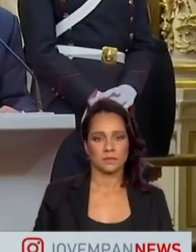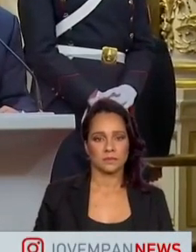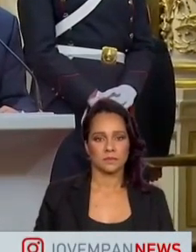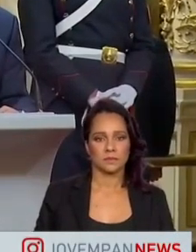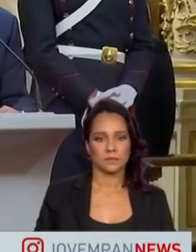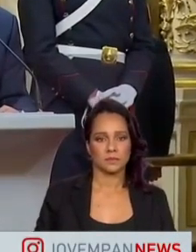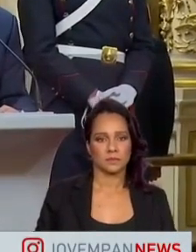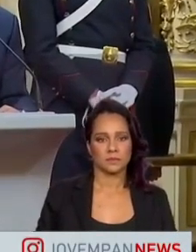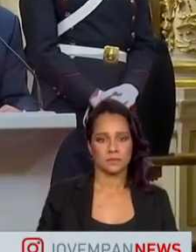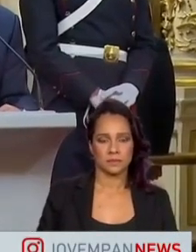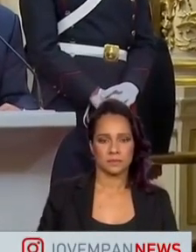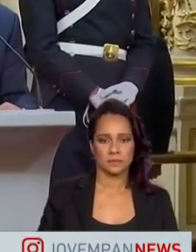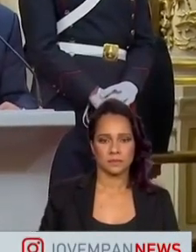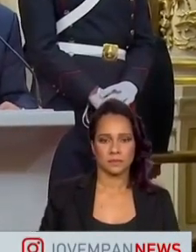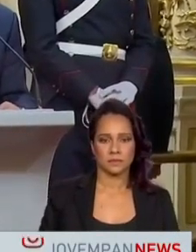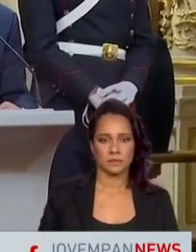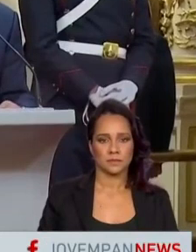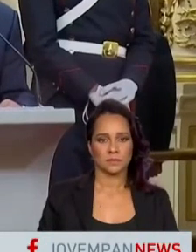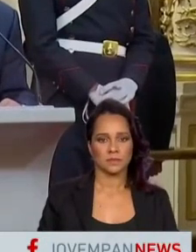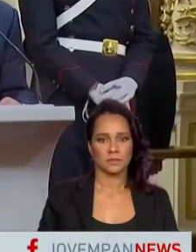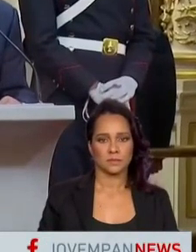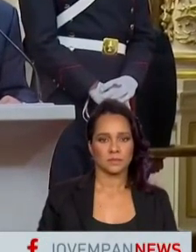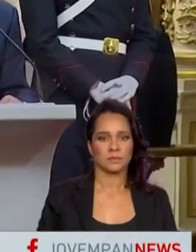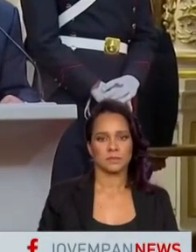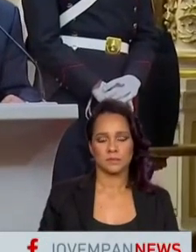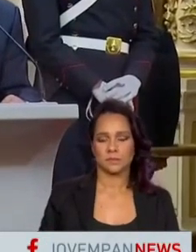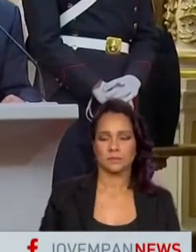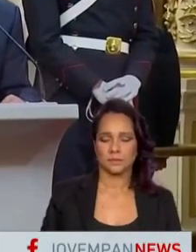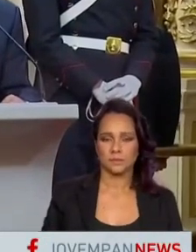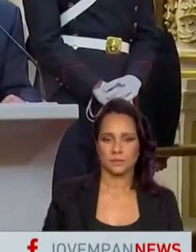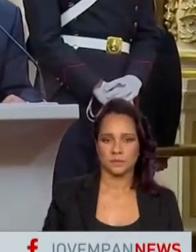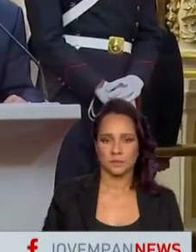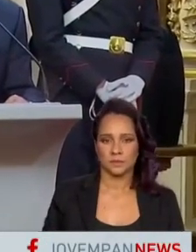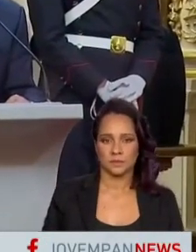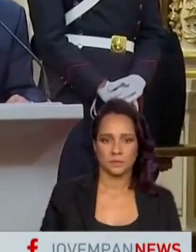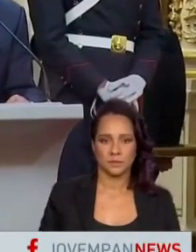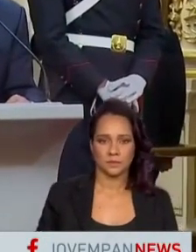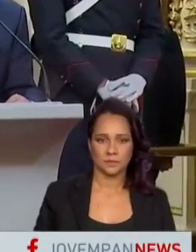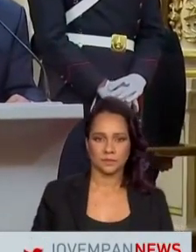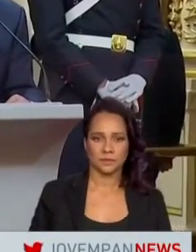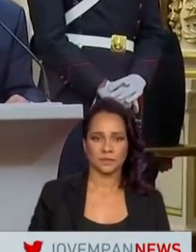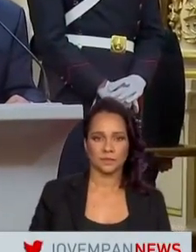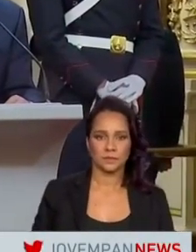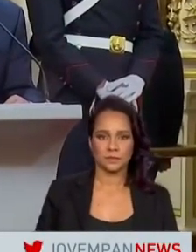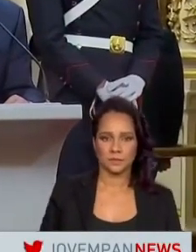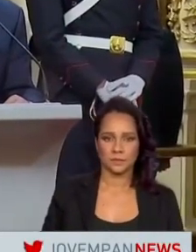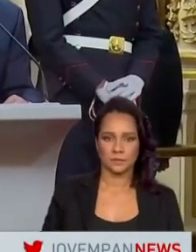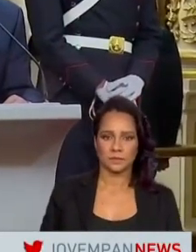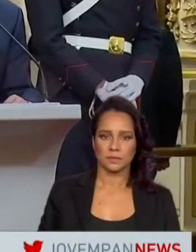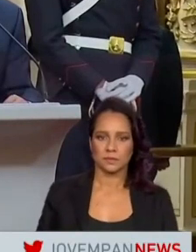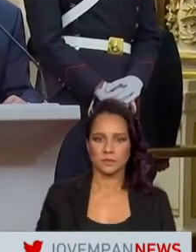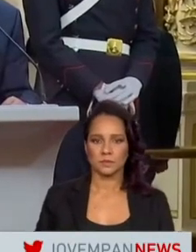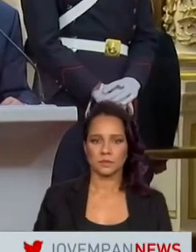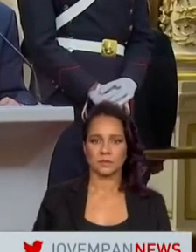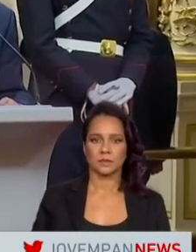en solidarizarse con el presidente Lula después del día 8 pasado. Y justamente usted le dijo